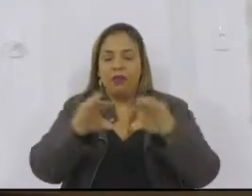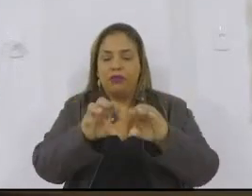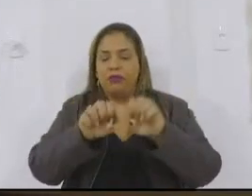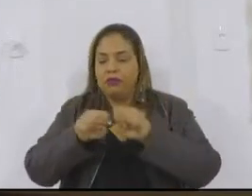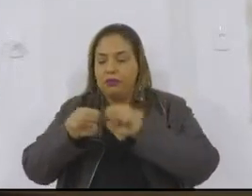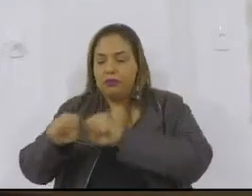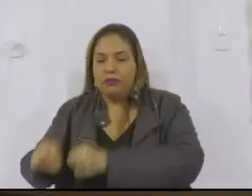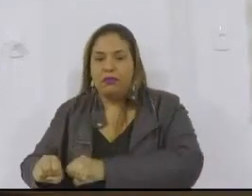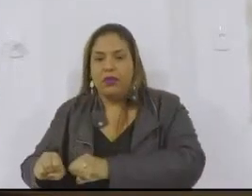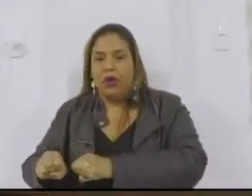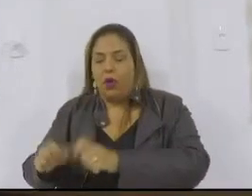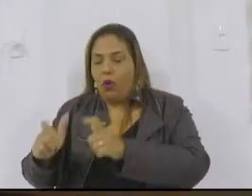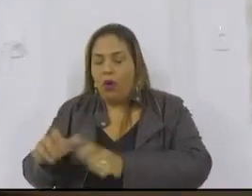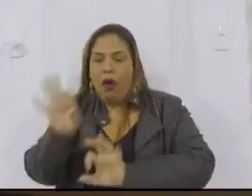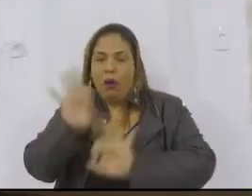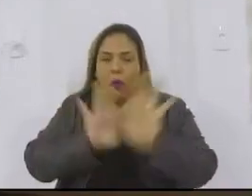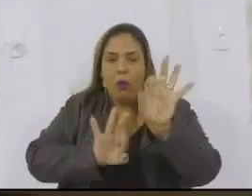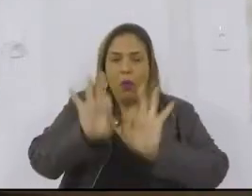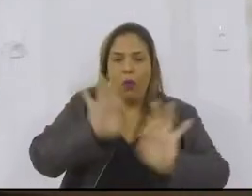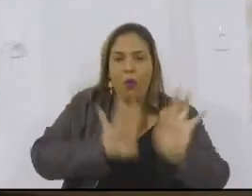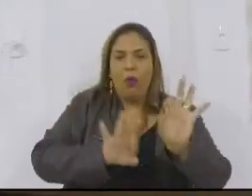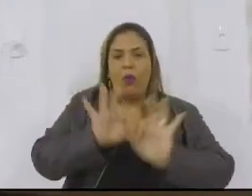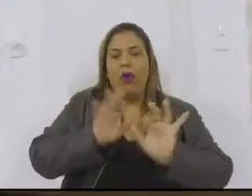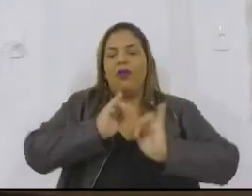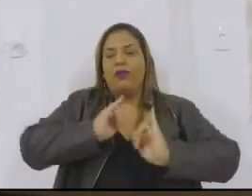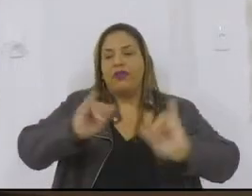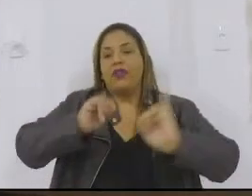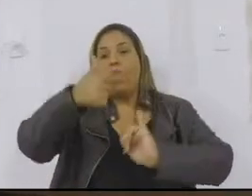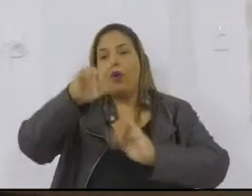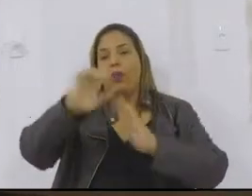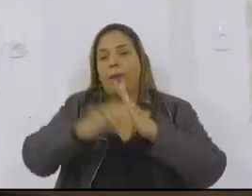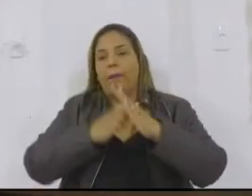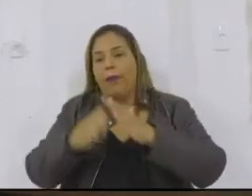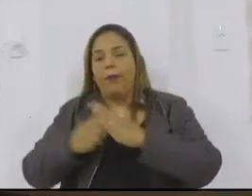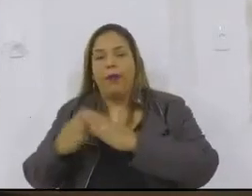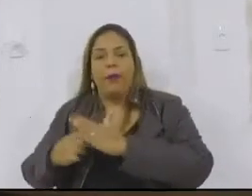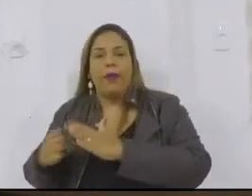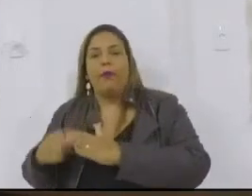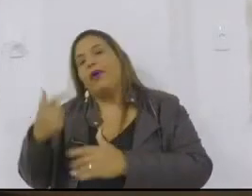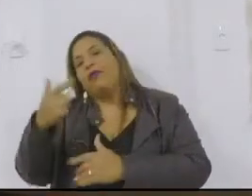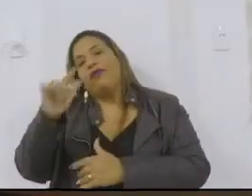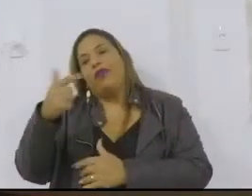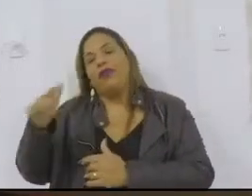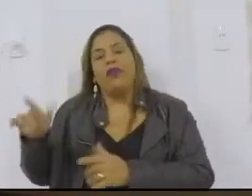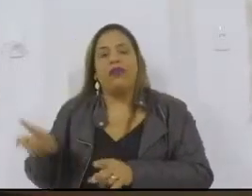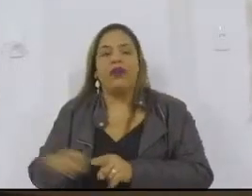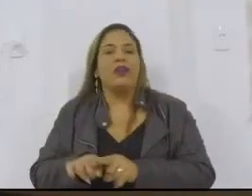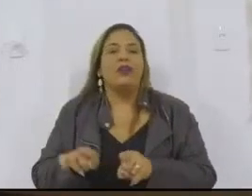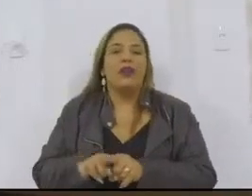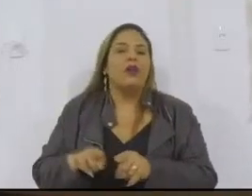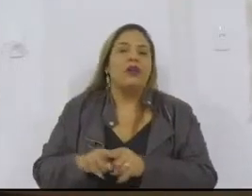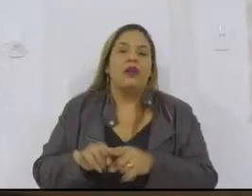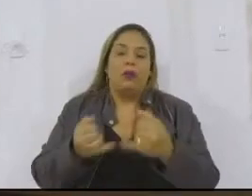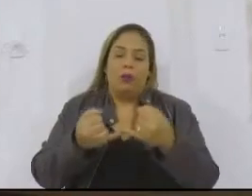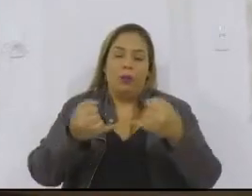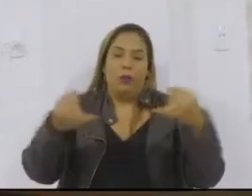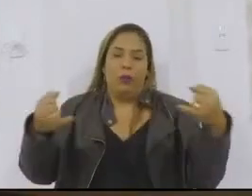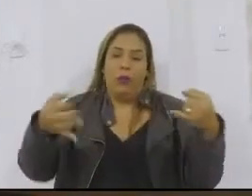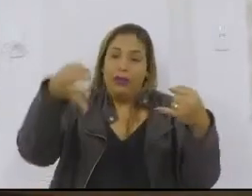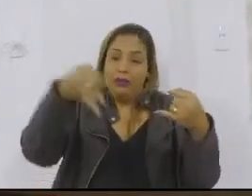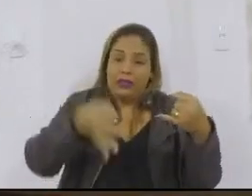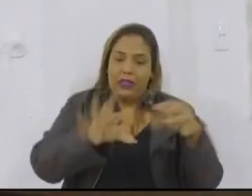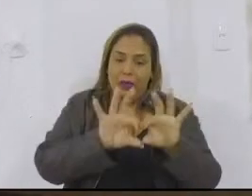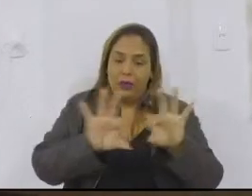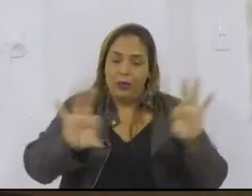de notificarem as demais empresas que utilizam os postes como suporte de seus cabeamentos em vias públicas do município de